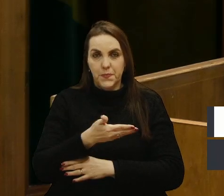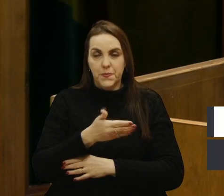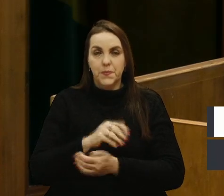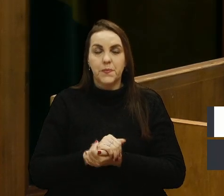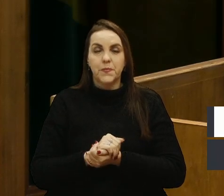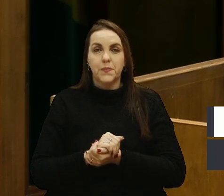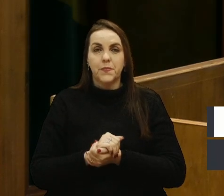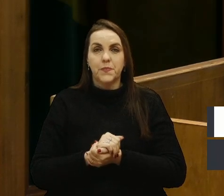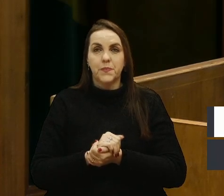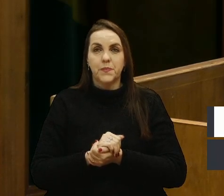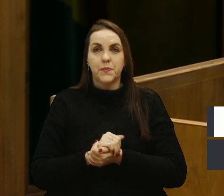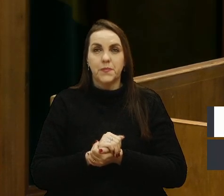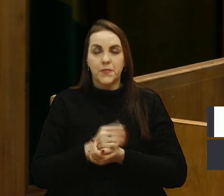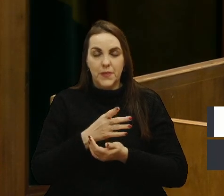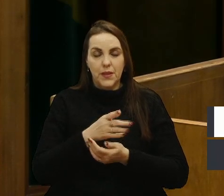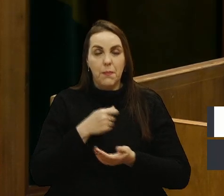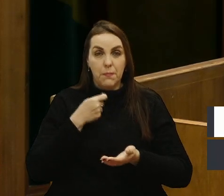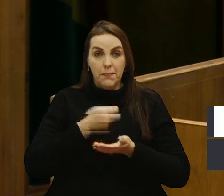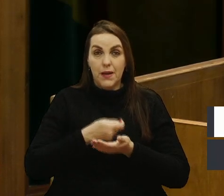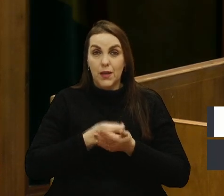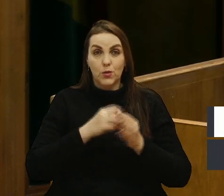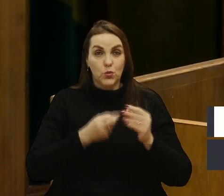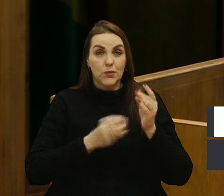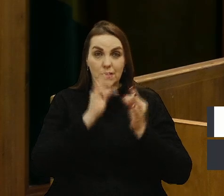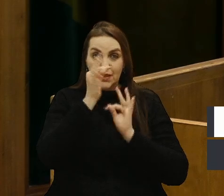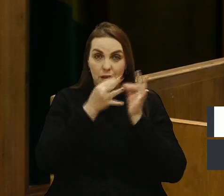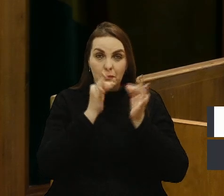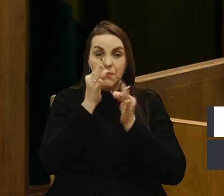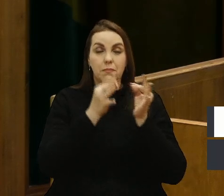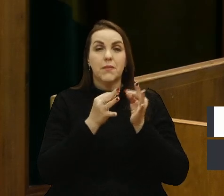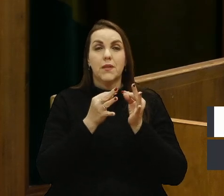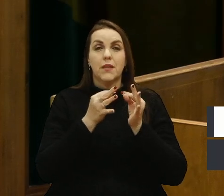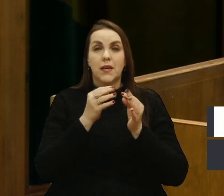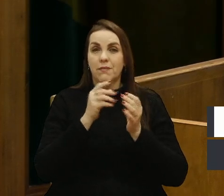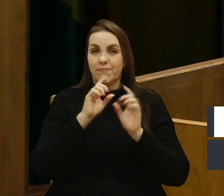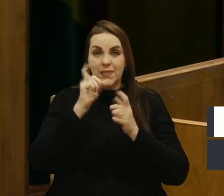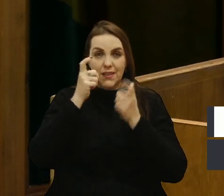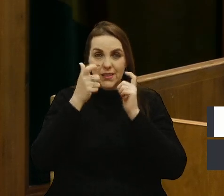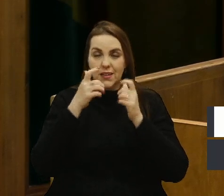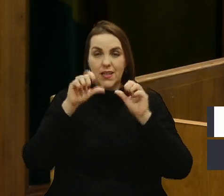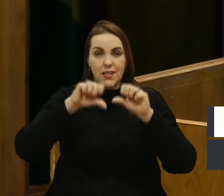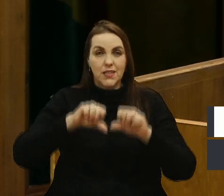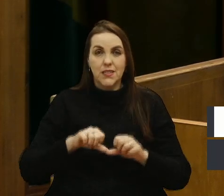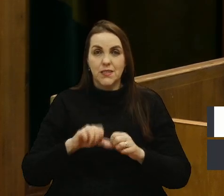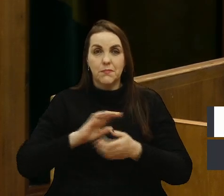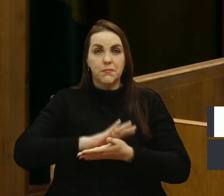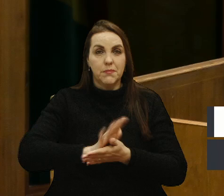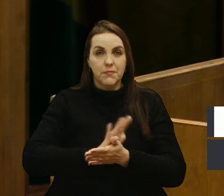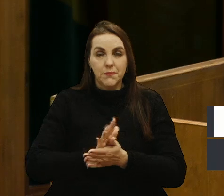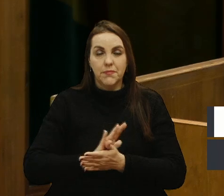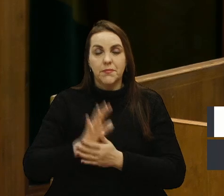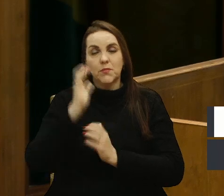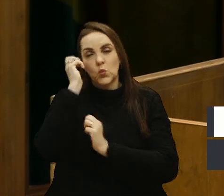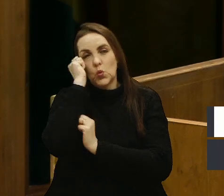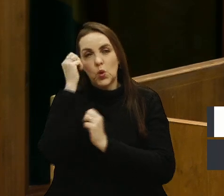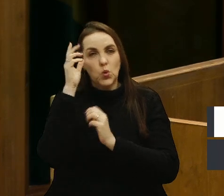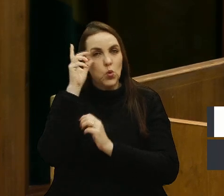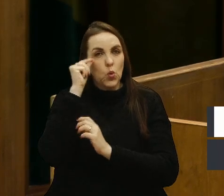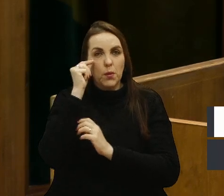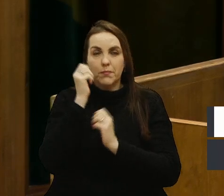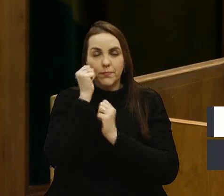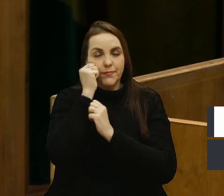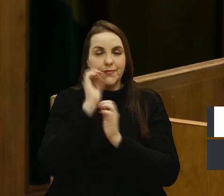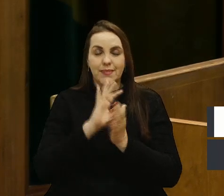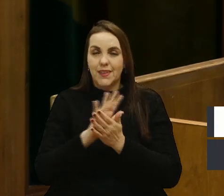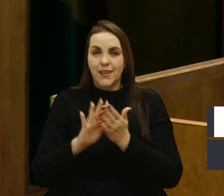que sustentam terapias, crises, preconceitos, noites sem dormir e uma sobrecarga invisível aos olhos